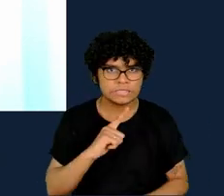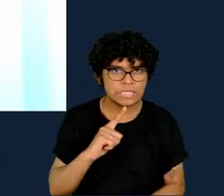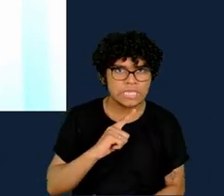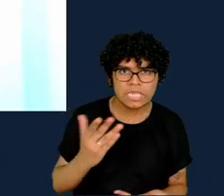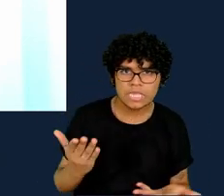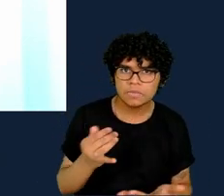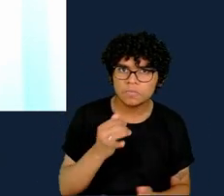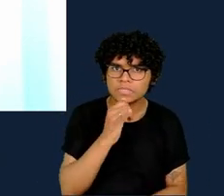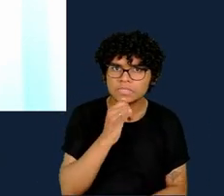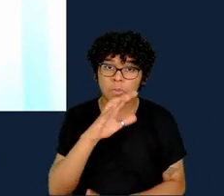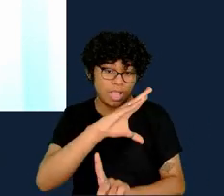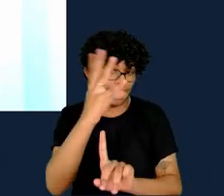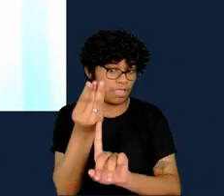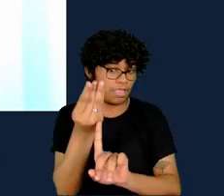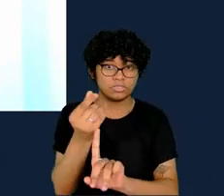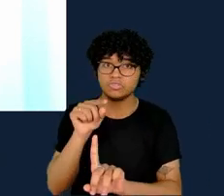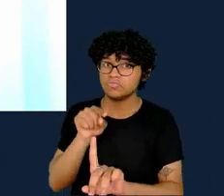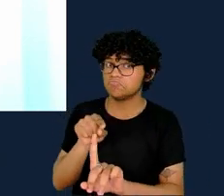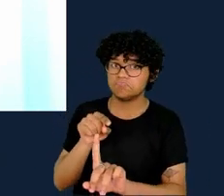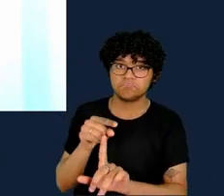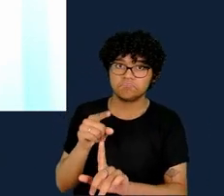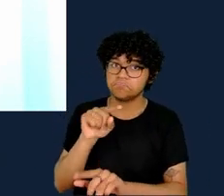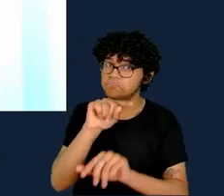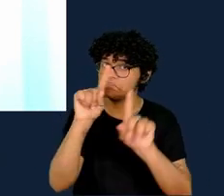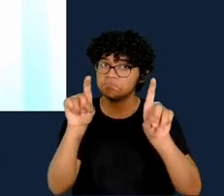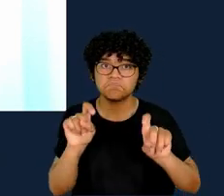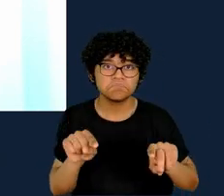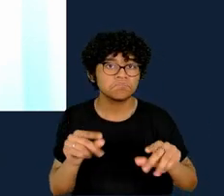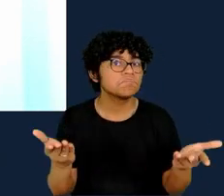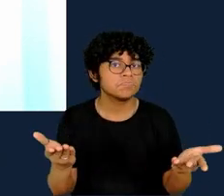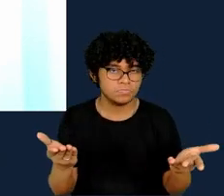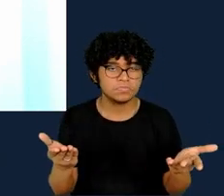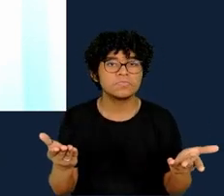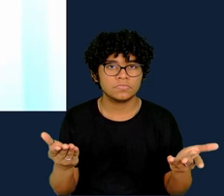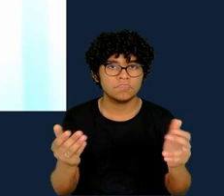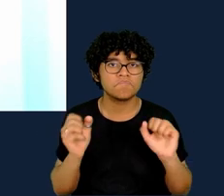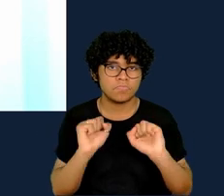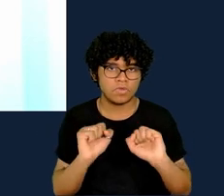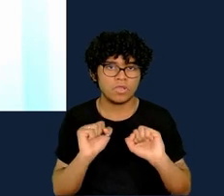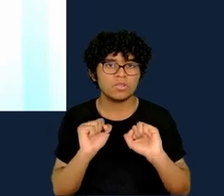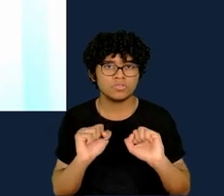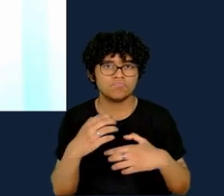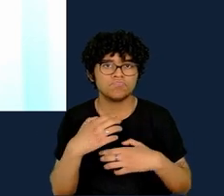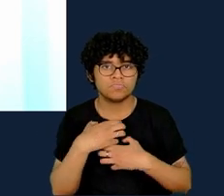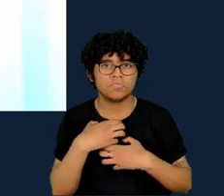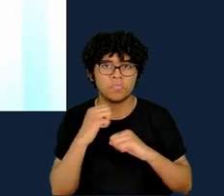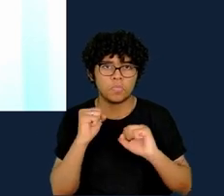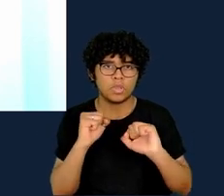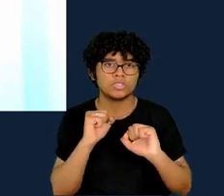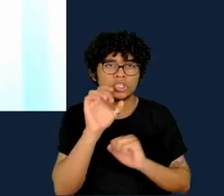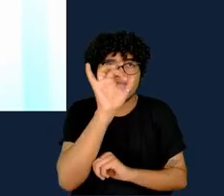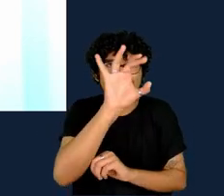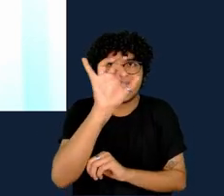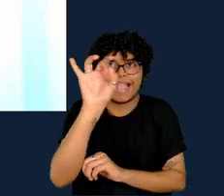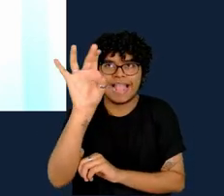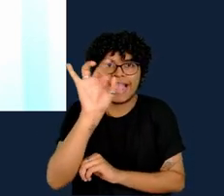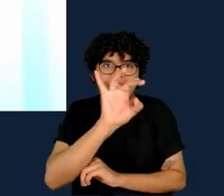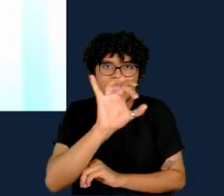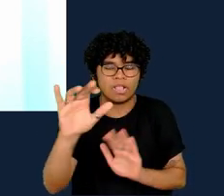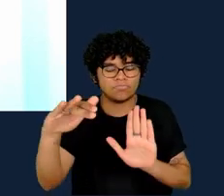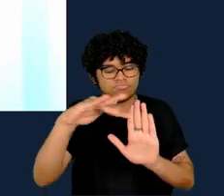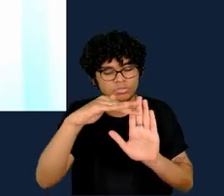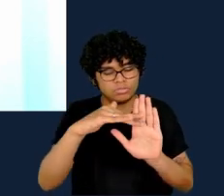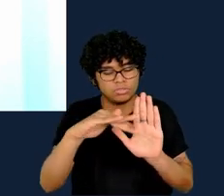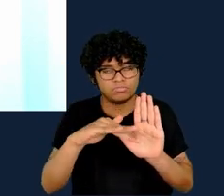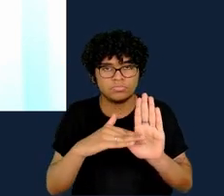Artísticas? Eu acho que essa é a minha pergunta. A gente pode seguir um pouco esse formato de passando por cada um de vocês. Começo com a Laura, que trabalha muito